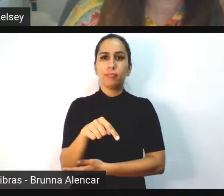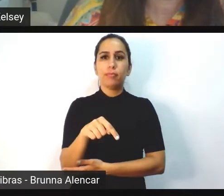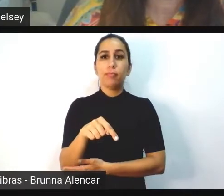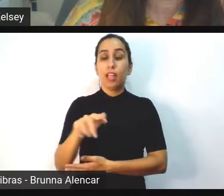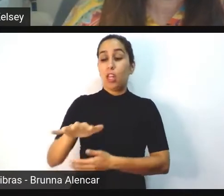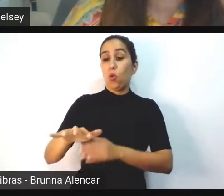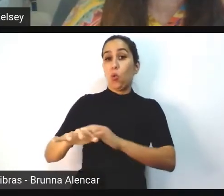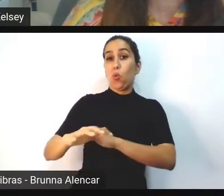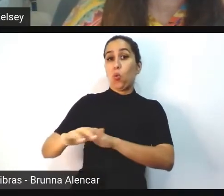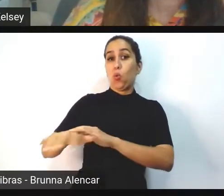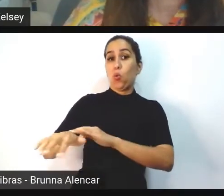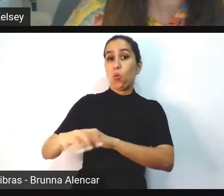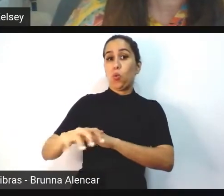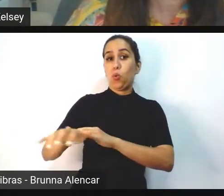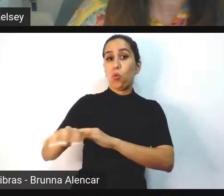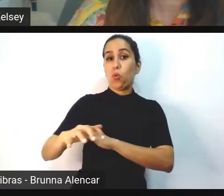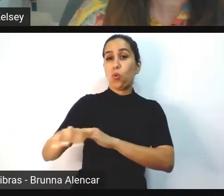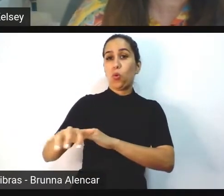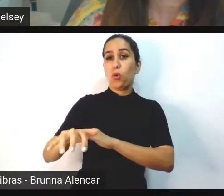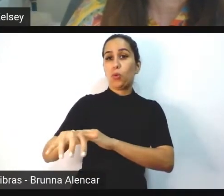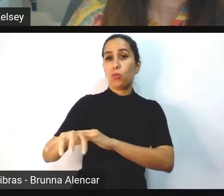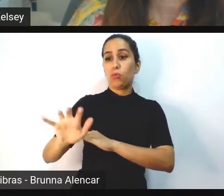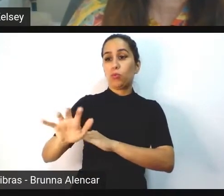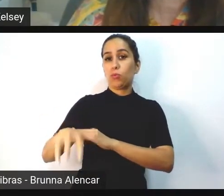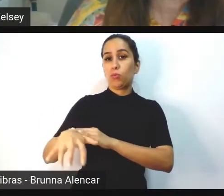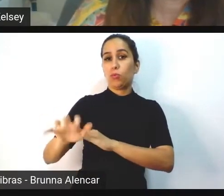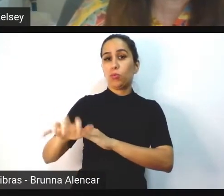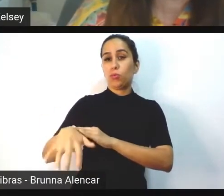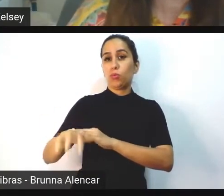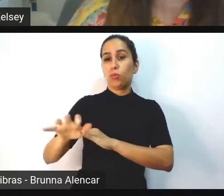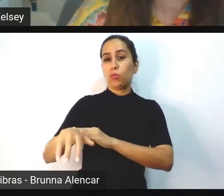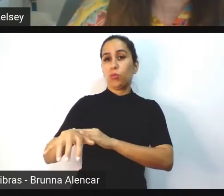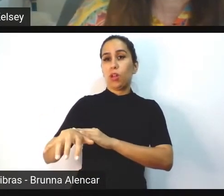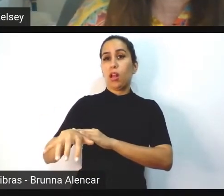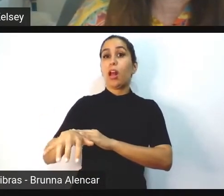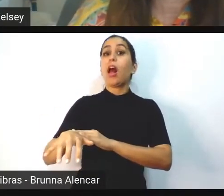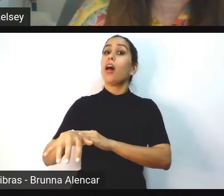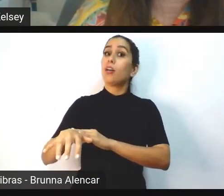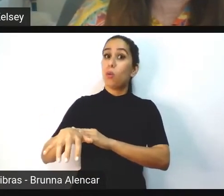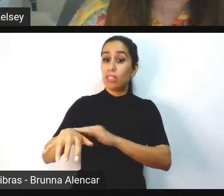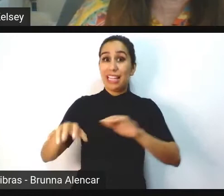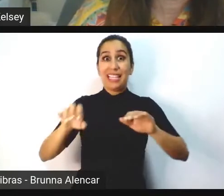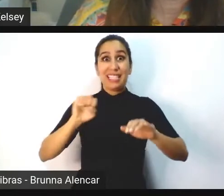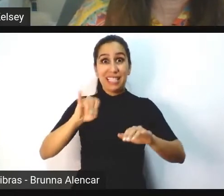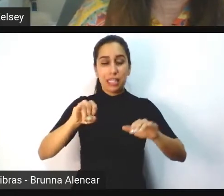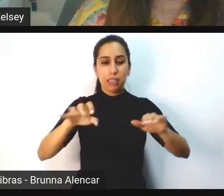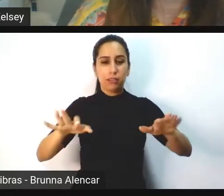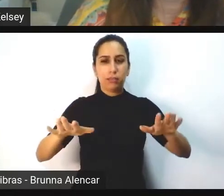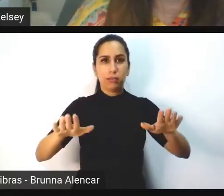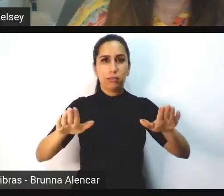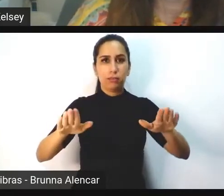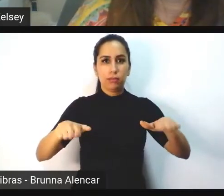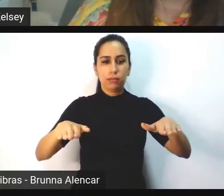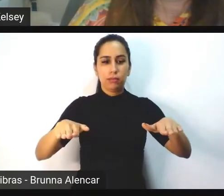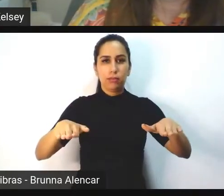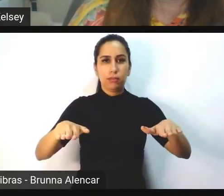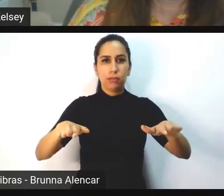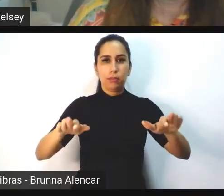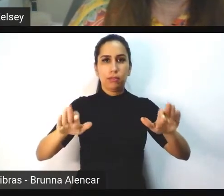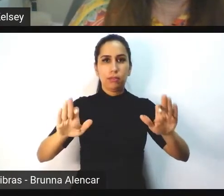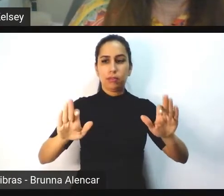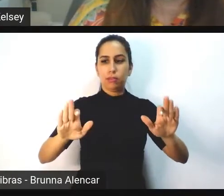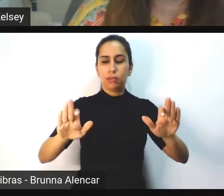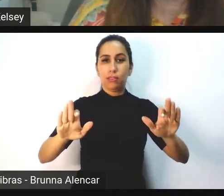aqui. Para compensar, quando eu elevo o teclado, necessariamente eu tenho que corrigir com apoio